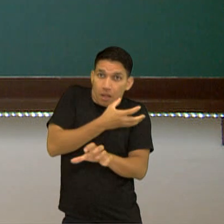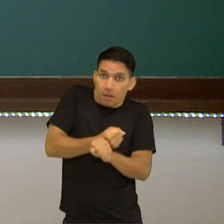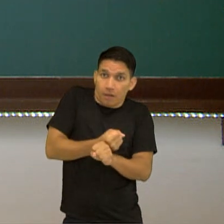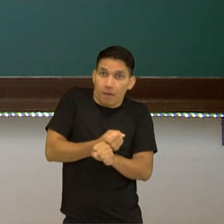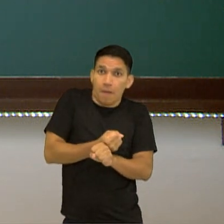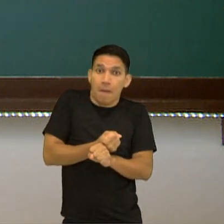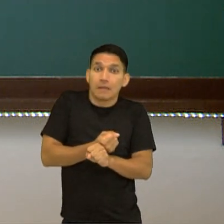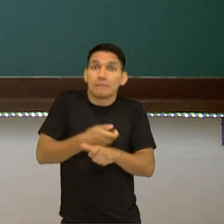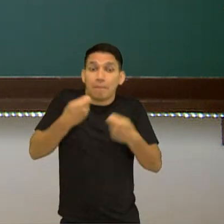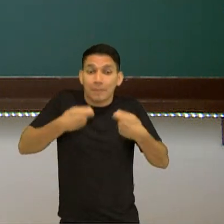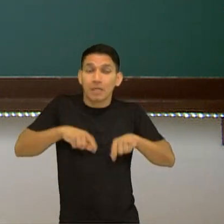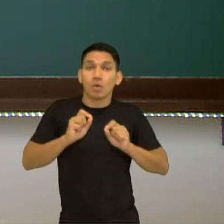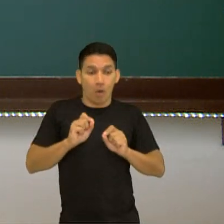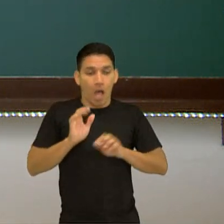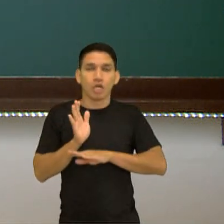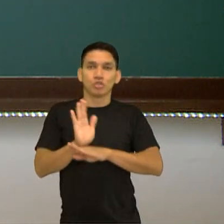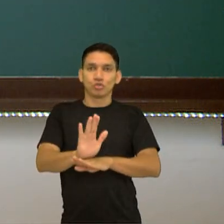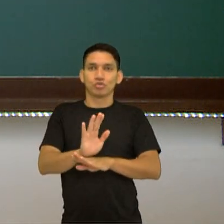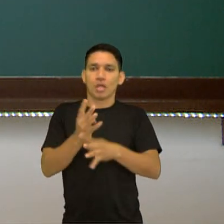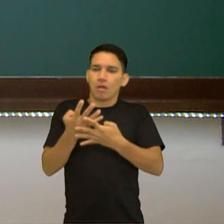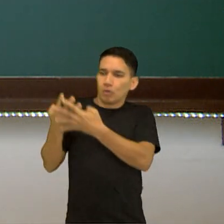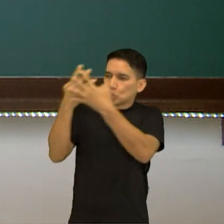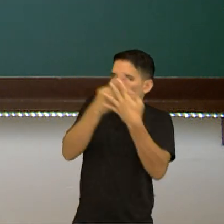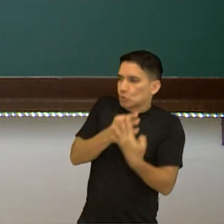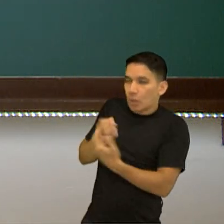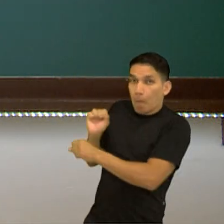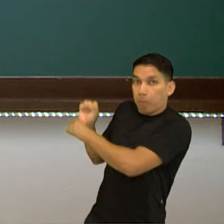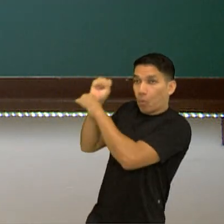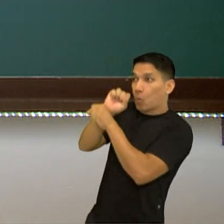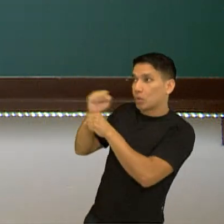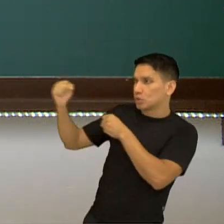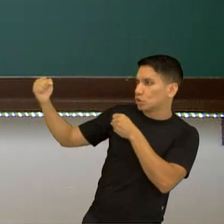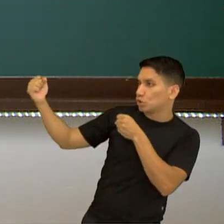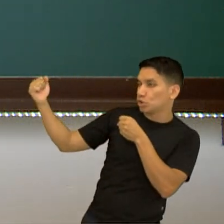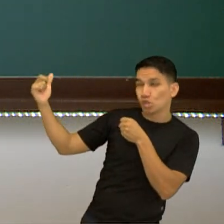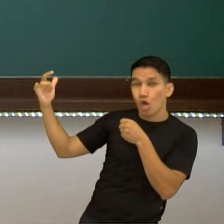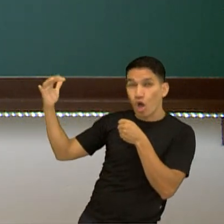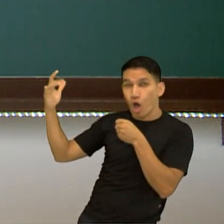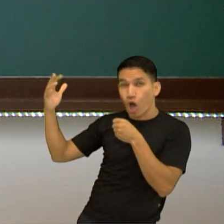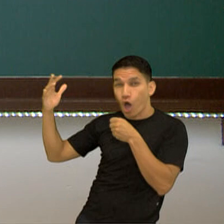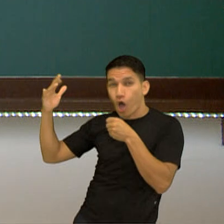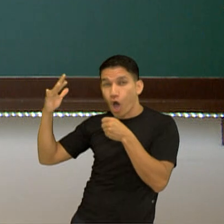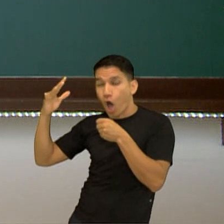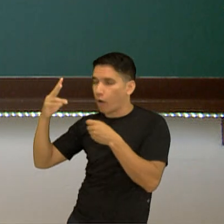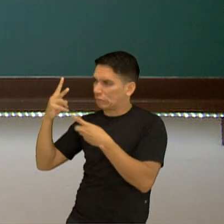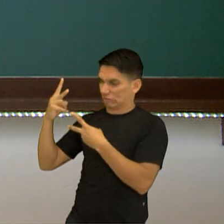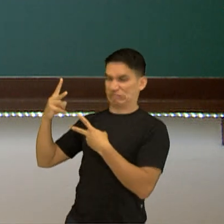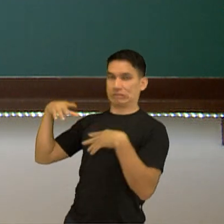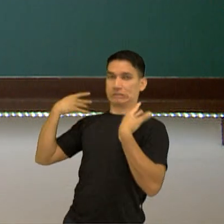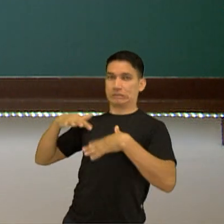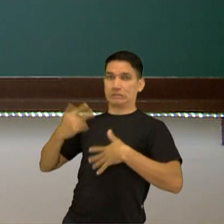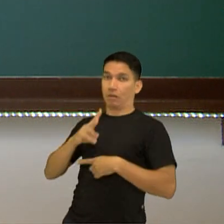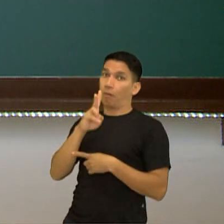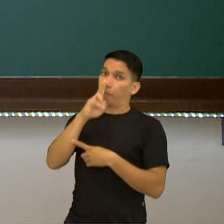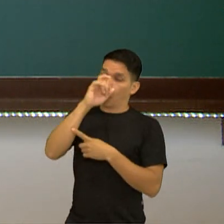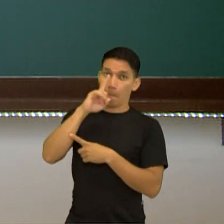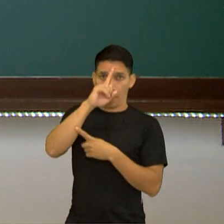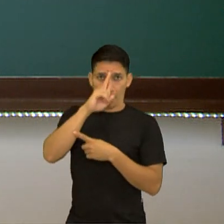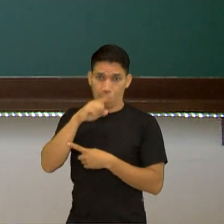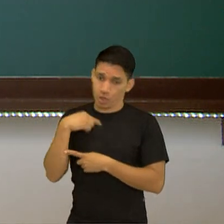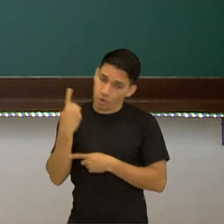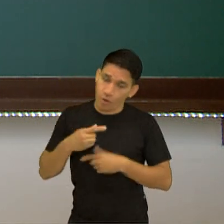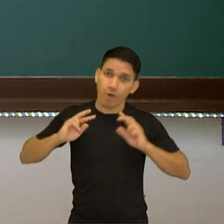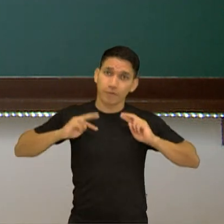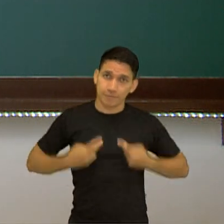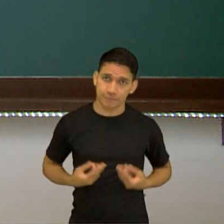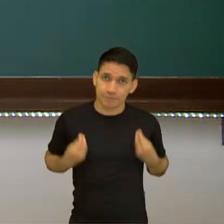grande quantidade de raios solares que são nocivos hoje para nós, seres vivos no planeta